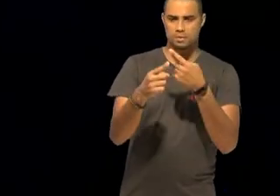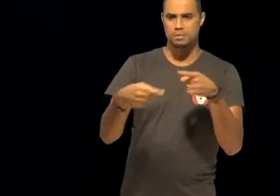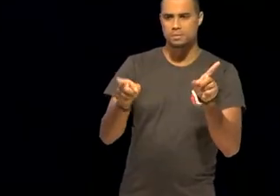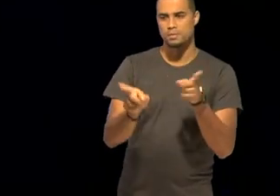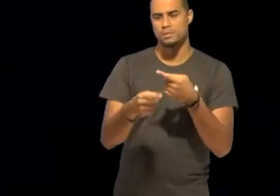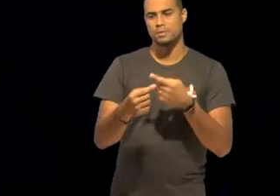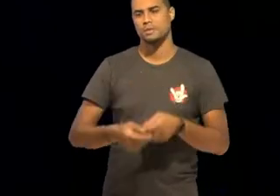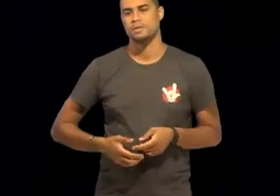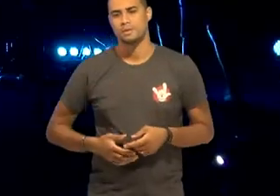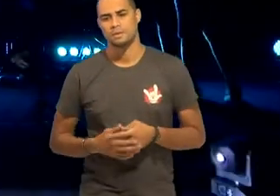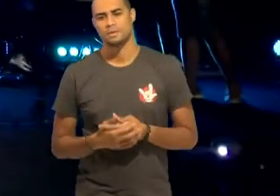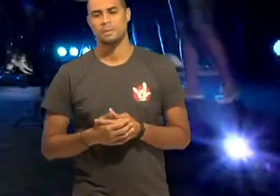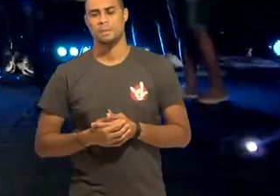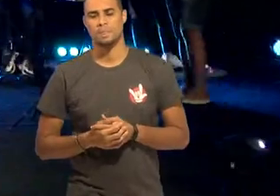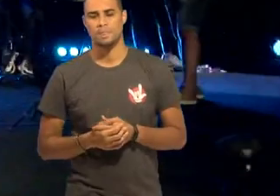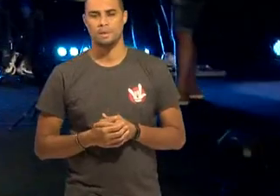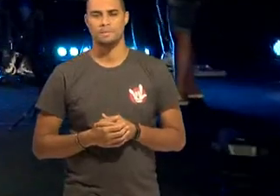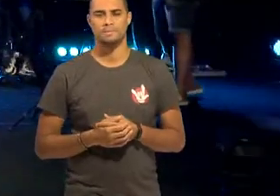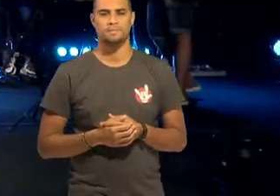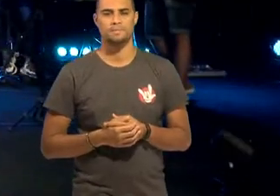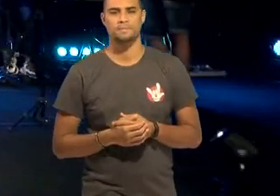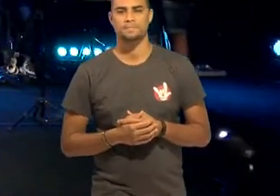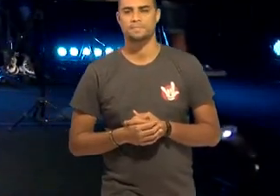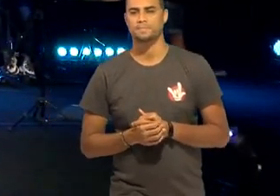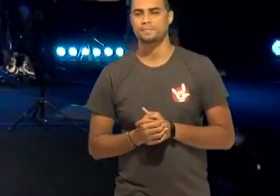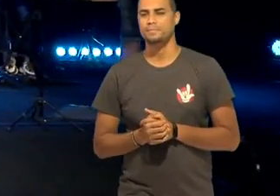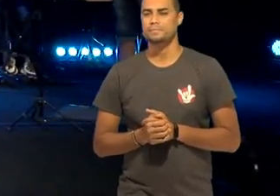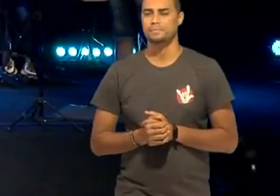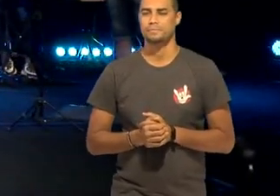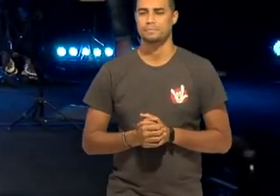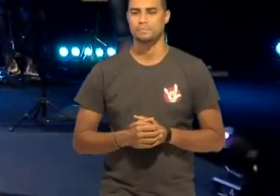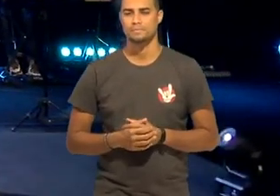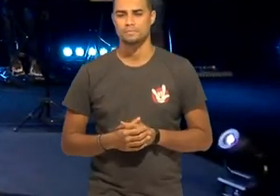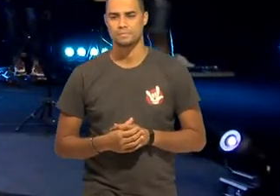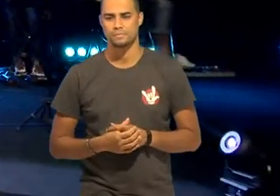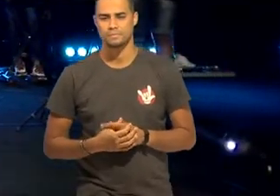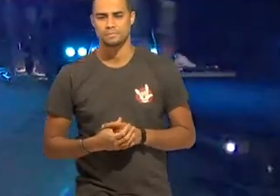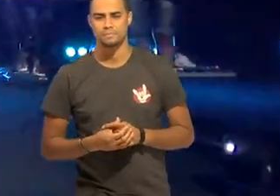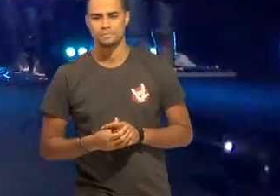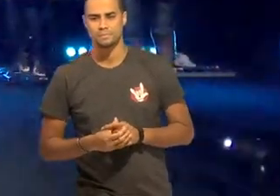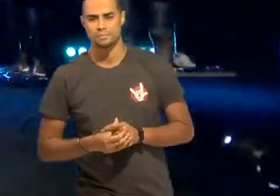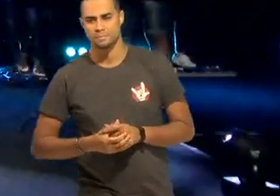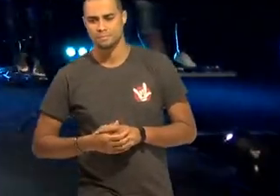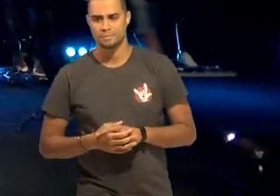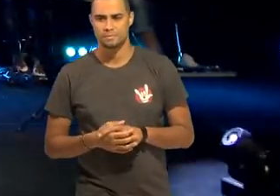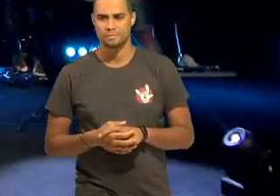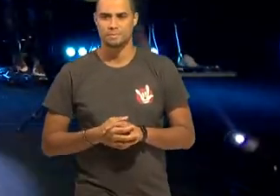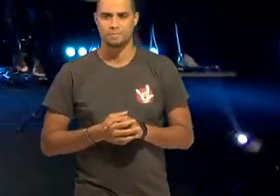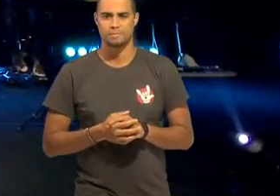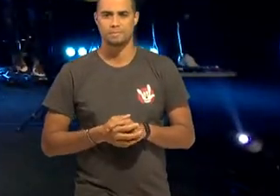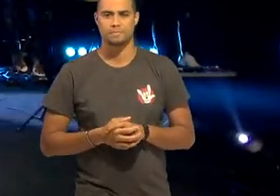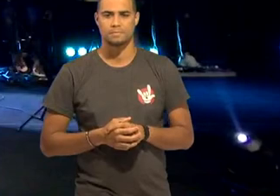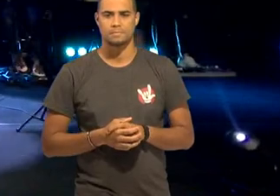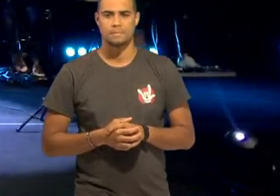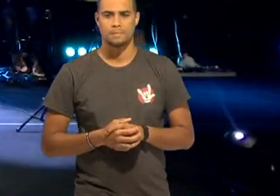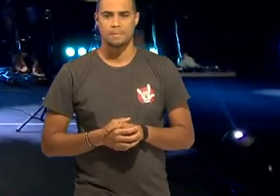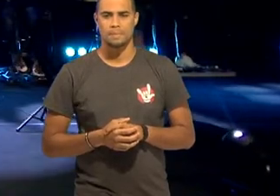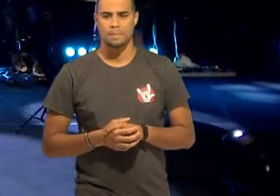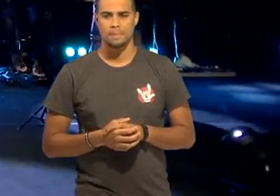Sejem. Sejem Music, bora para cima. Vamos fazer festa?